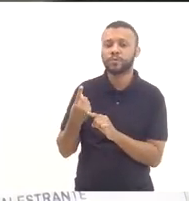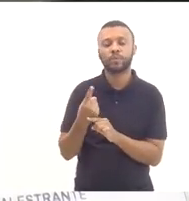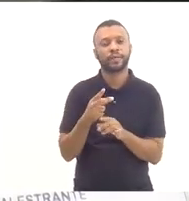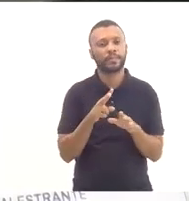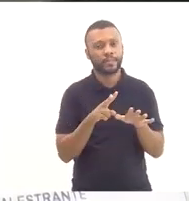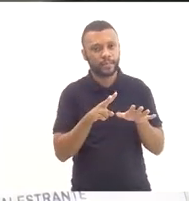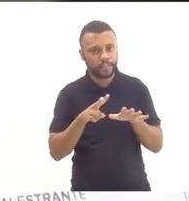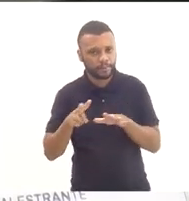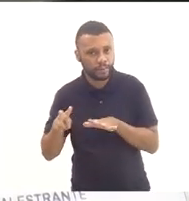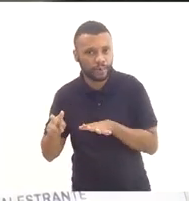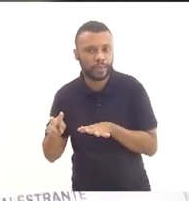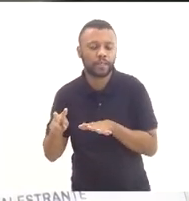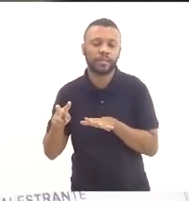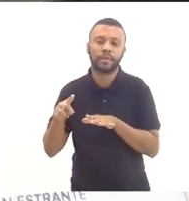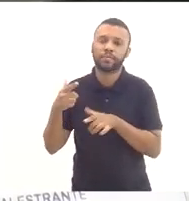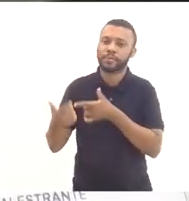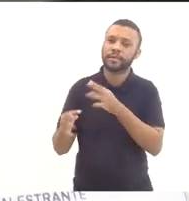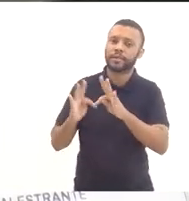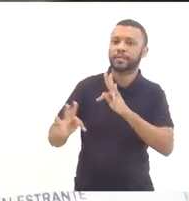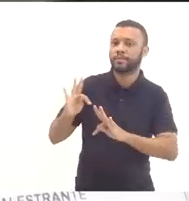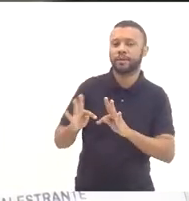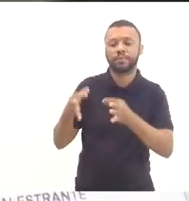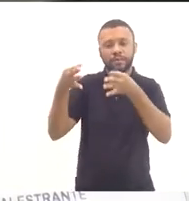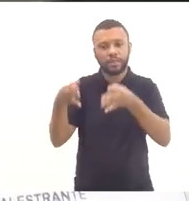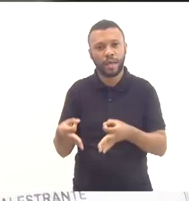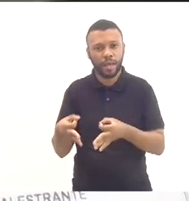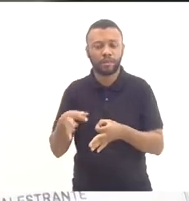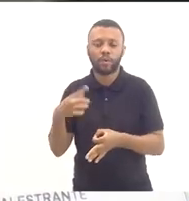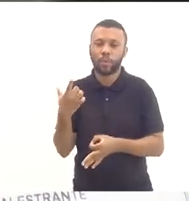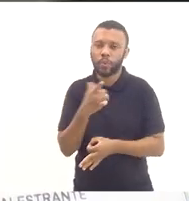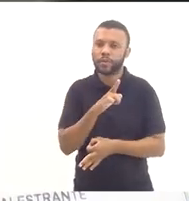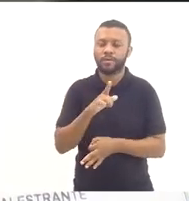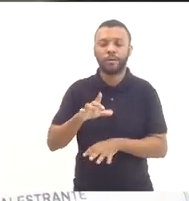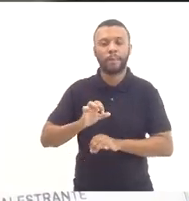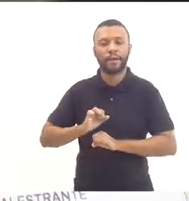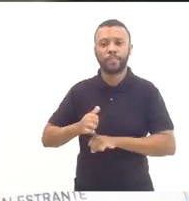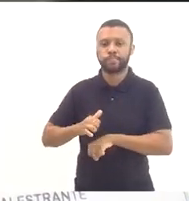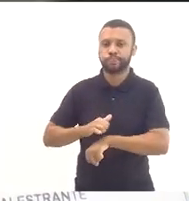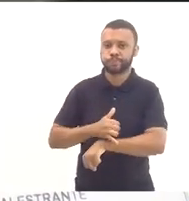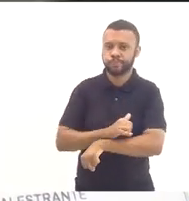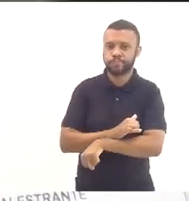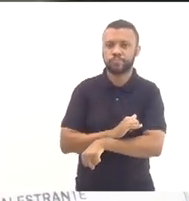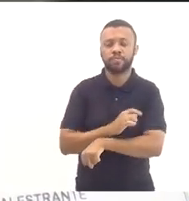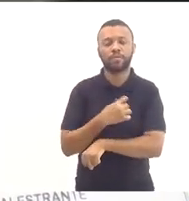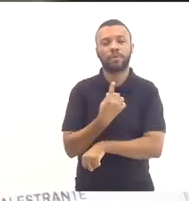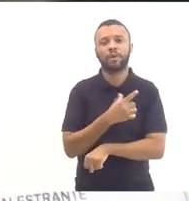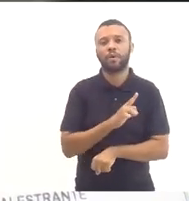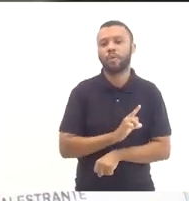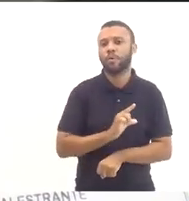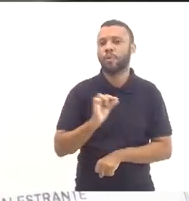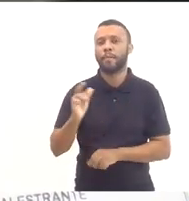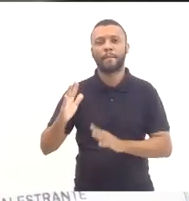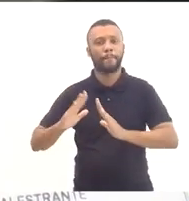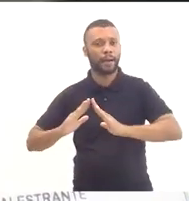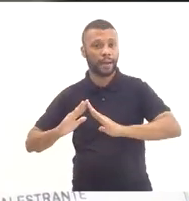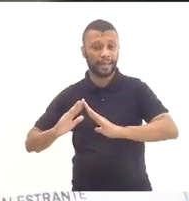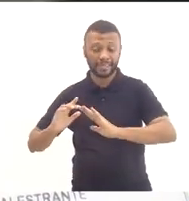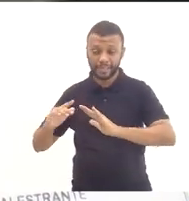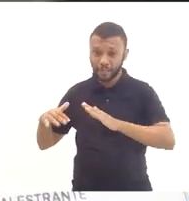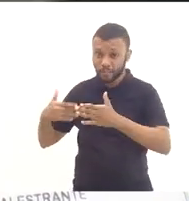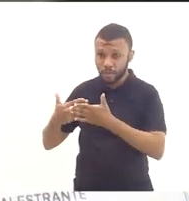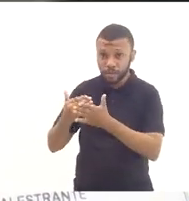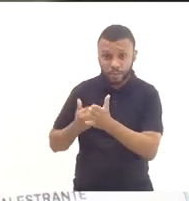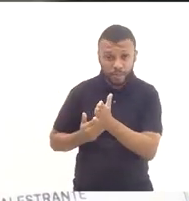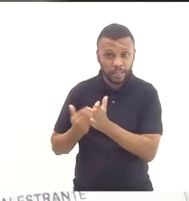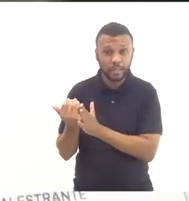semanas com tratamento correto do doutor Kevin ele ganhou peso vamos para casa desde então da Via Della até o início da pandemia